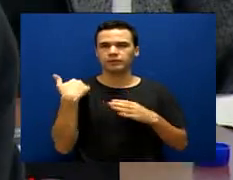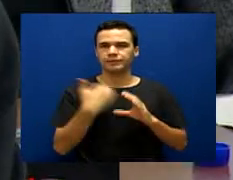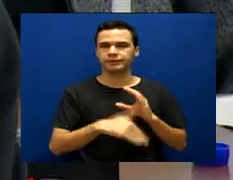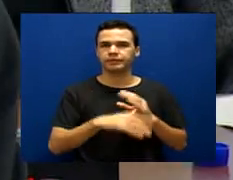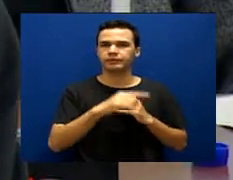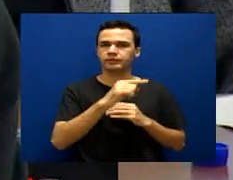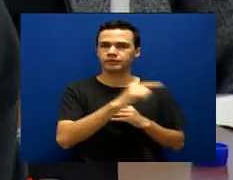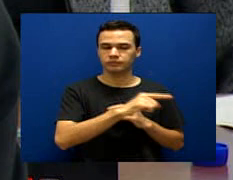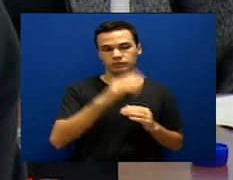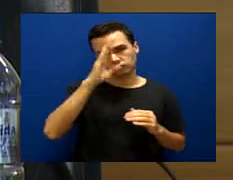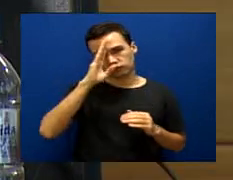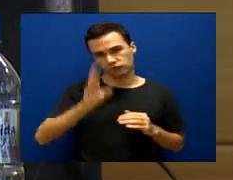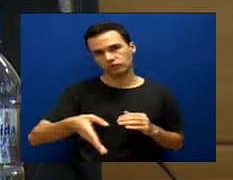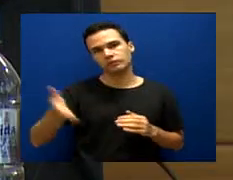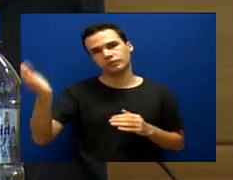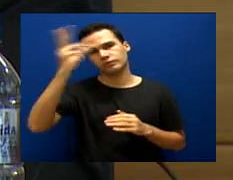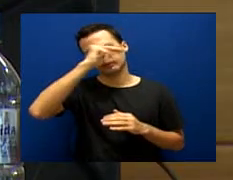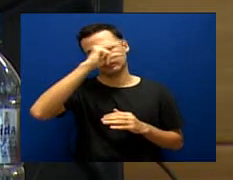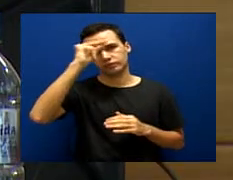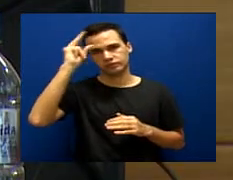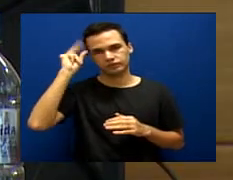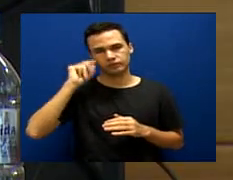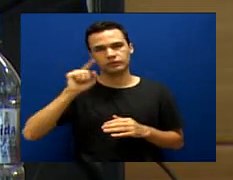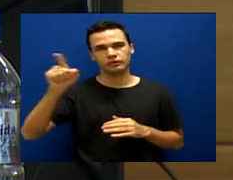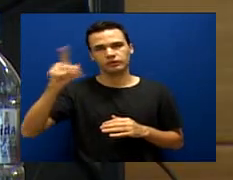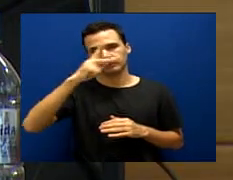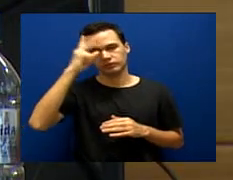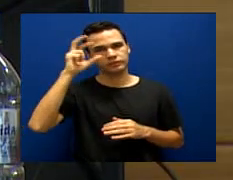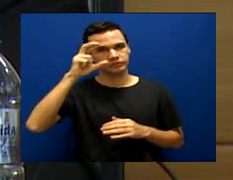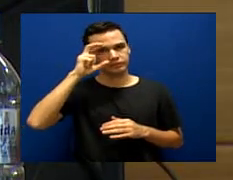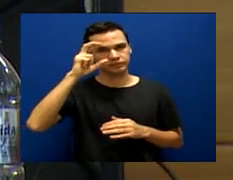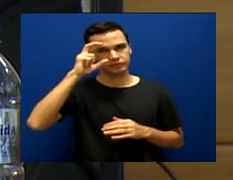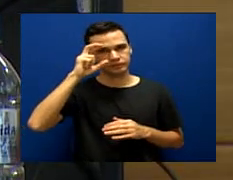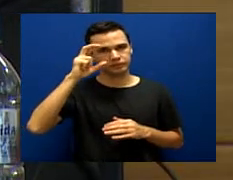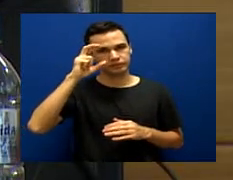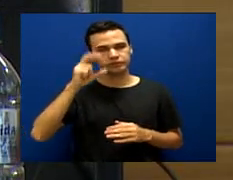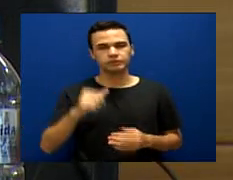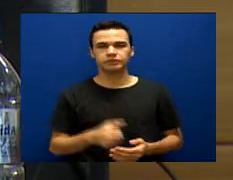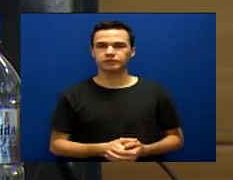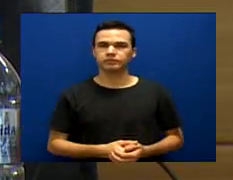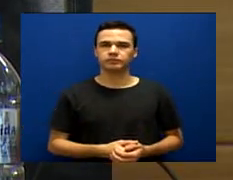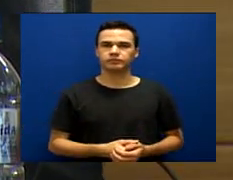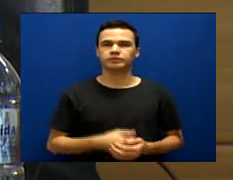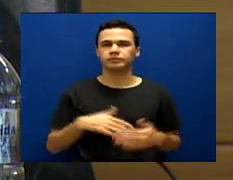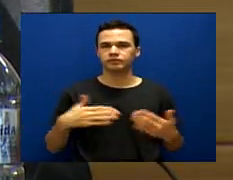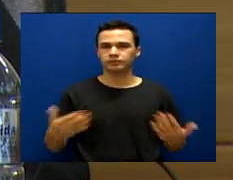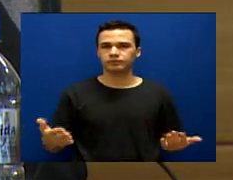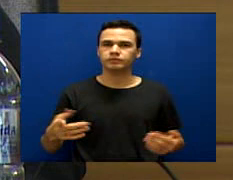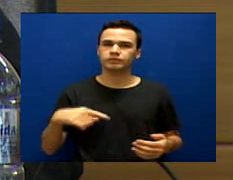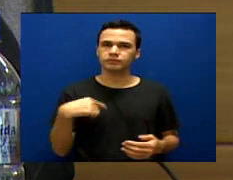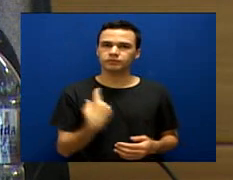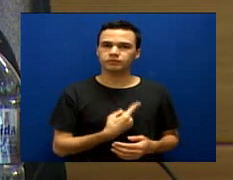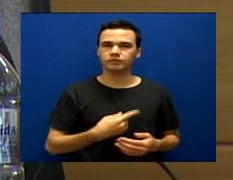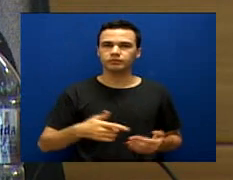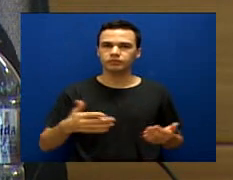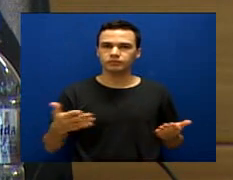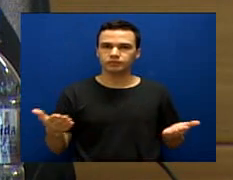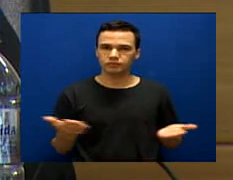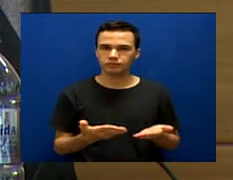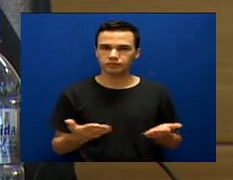esse caso específico, ao executivo, na pessoa do prefeito, né? Prefeito. Então, João, nós realmente já